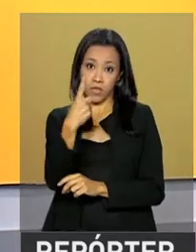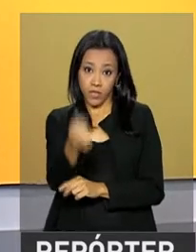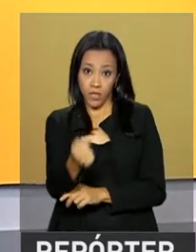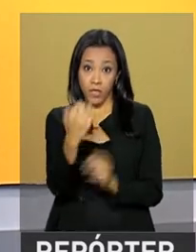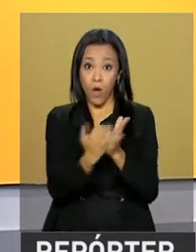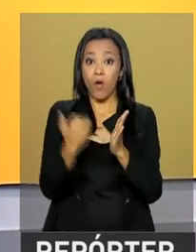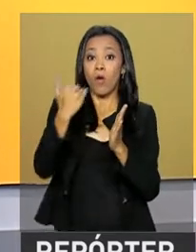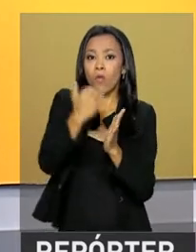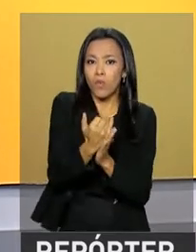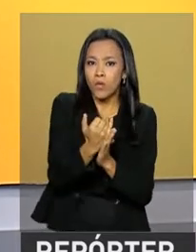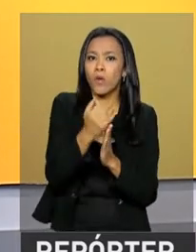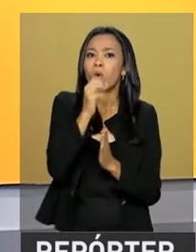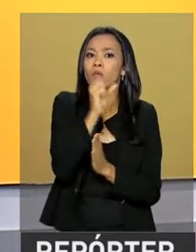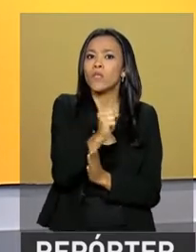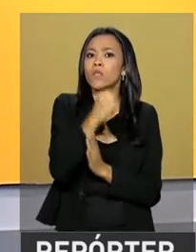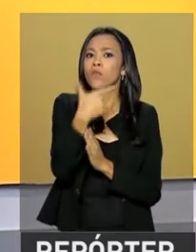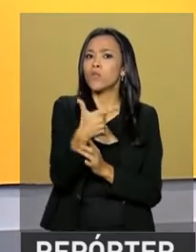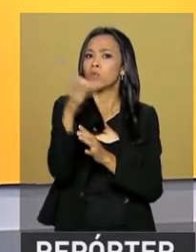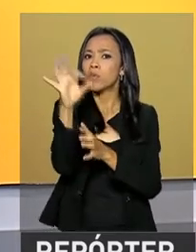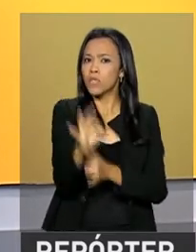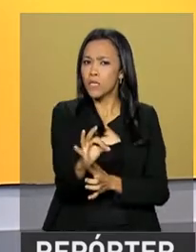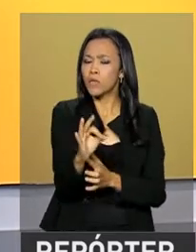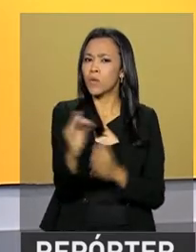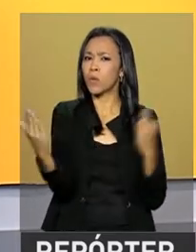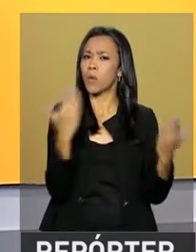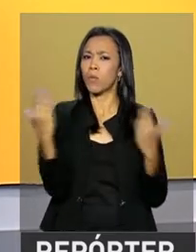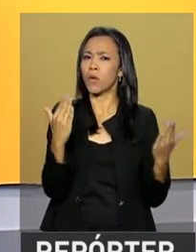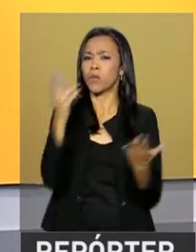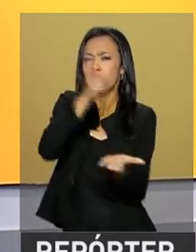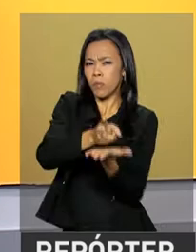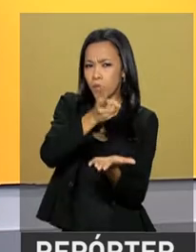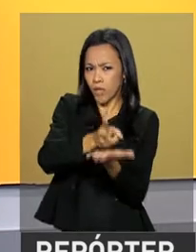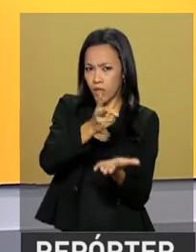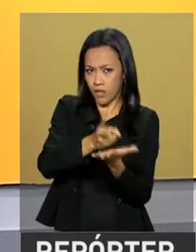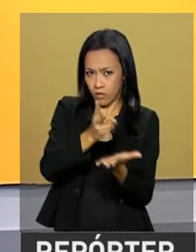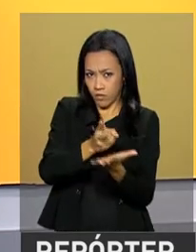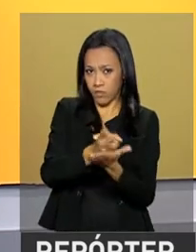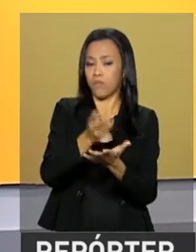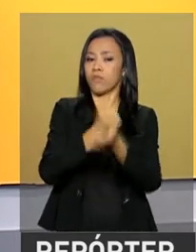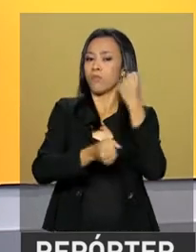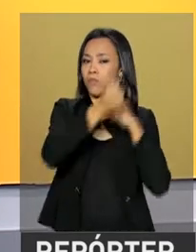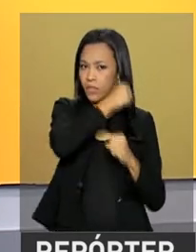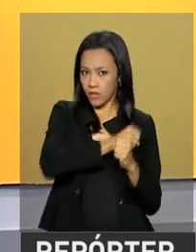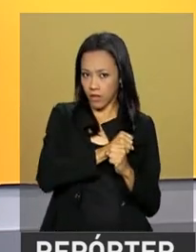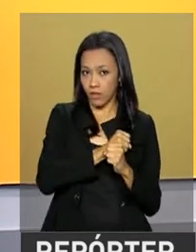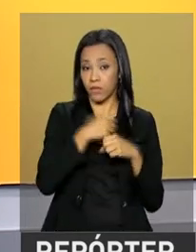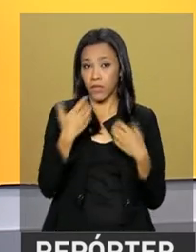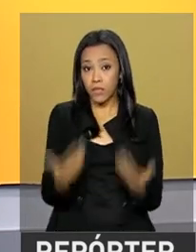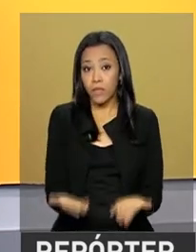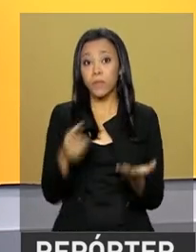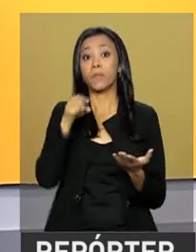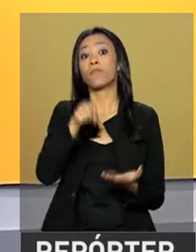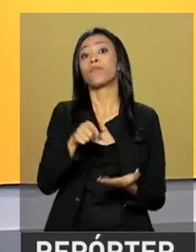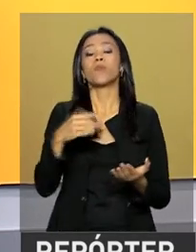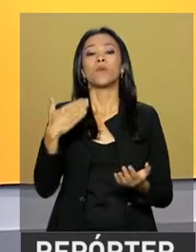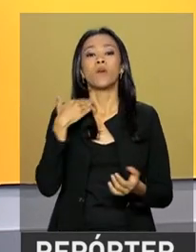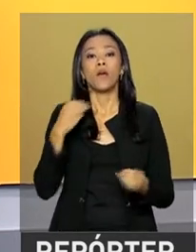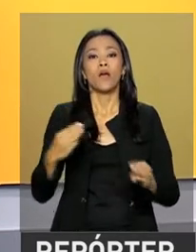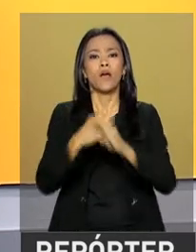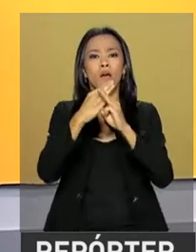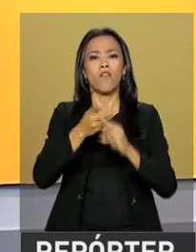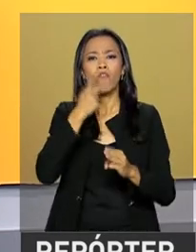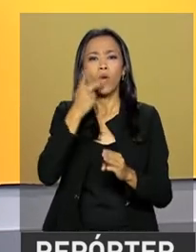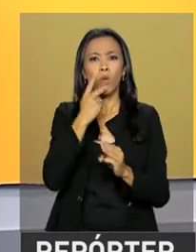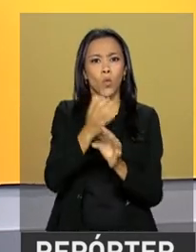82 por cento em relação ao mesmo período do ano passado a estatal informou que o aumento do lucro